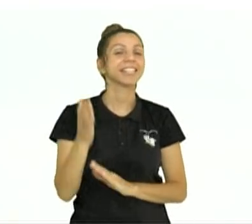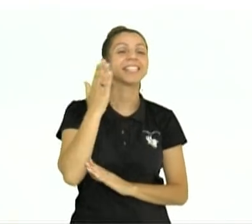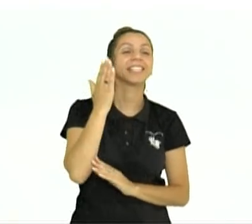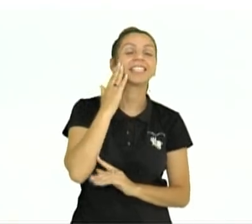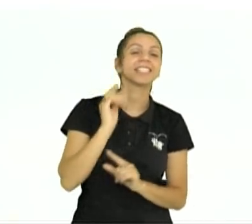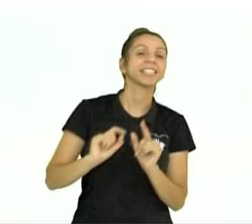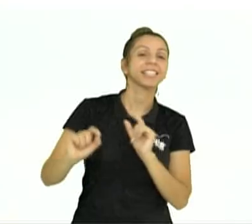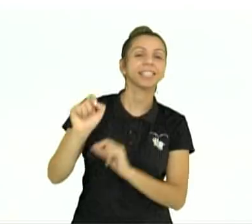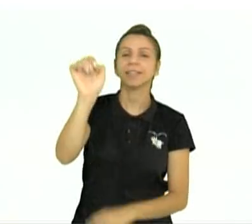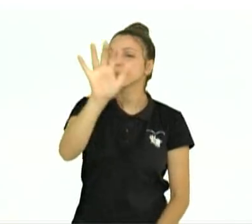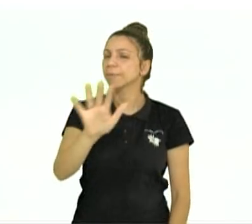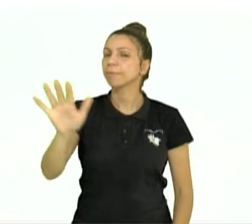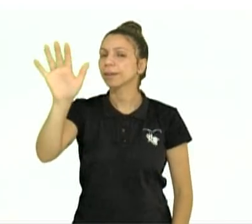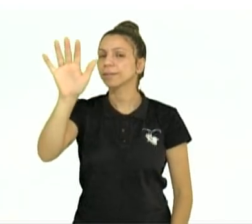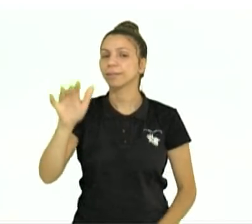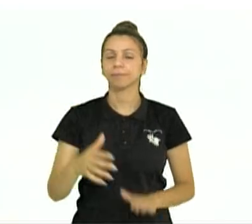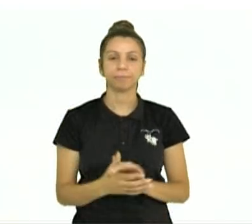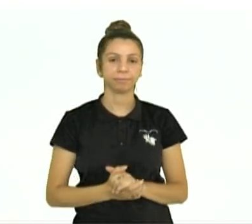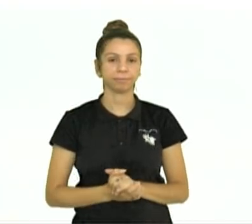que se refere essa imagem?